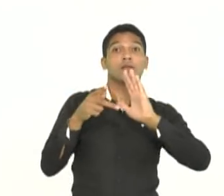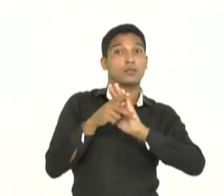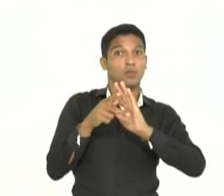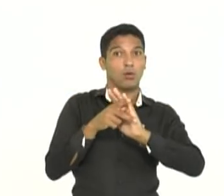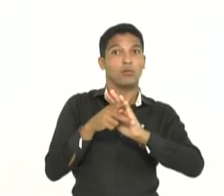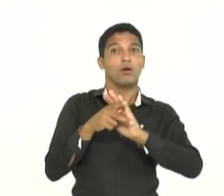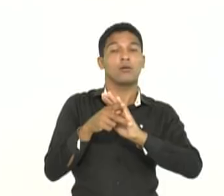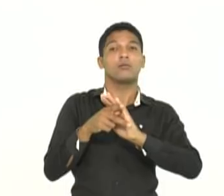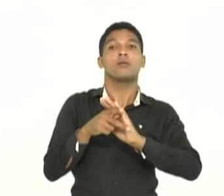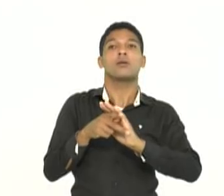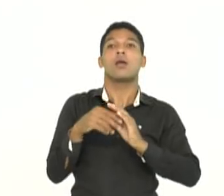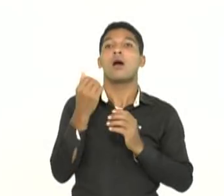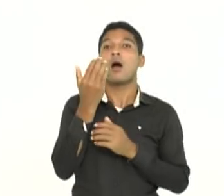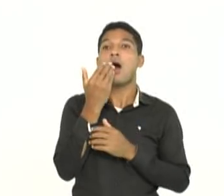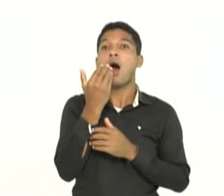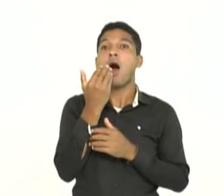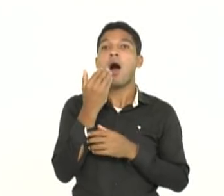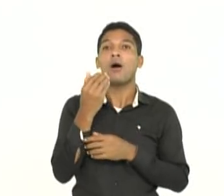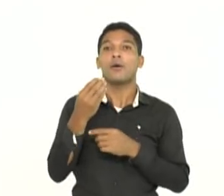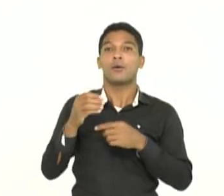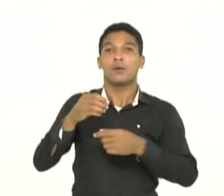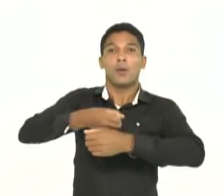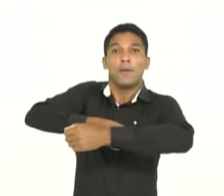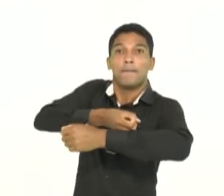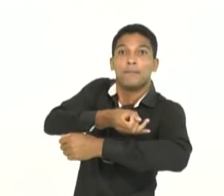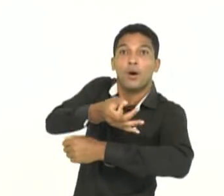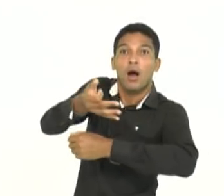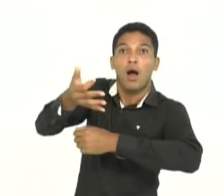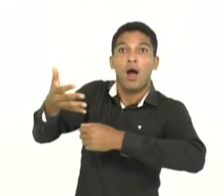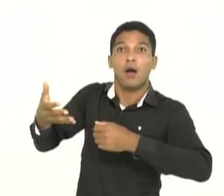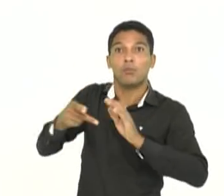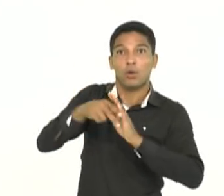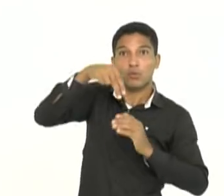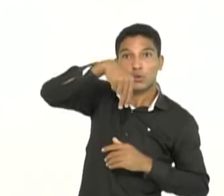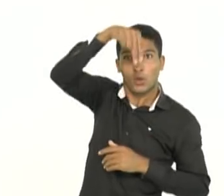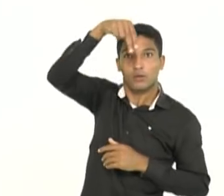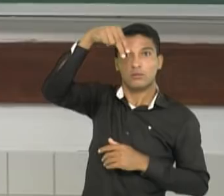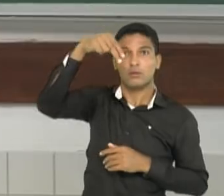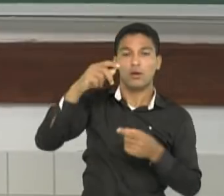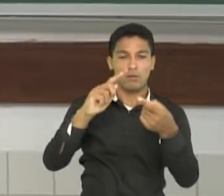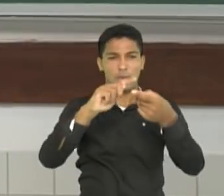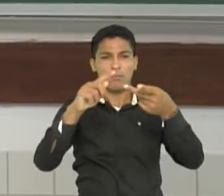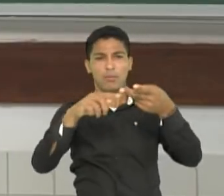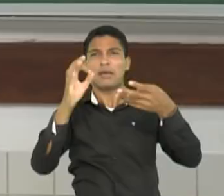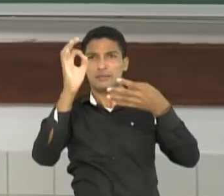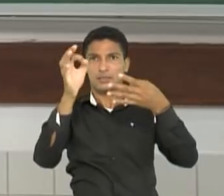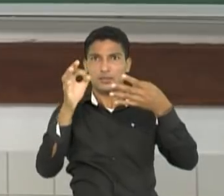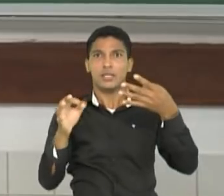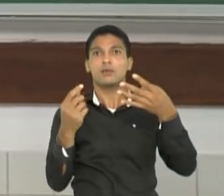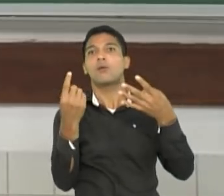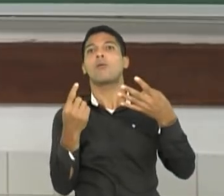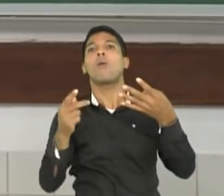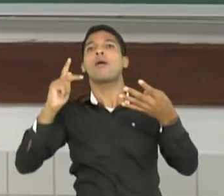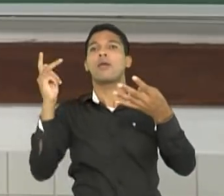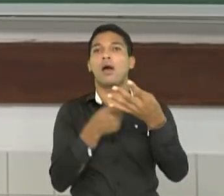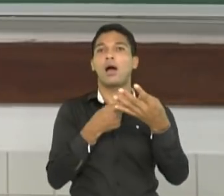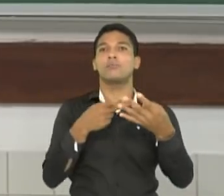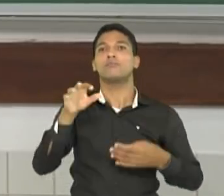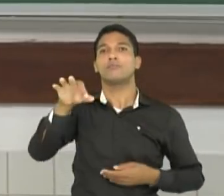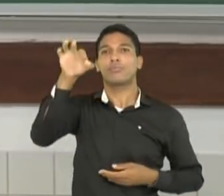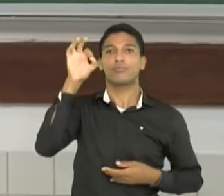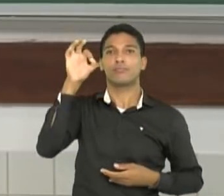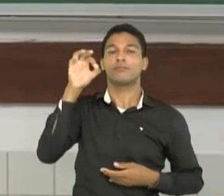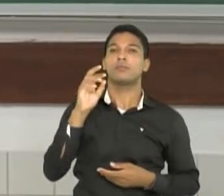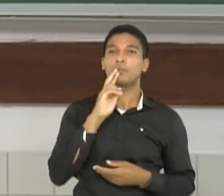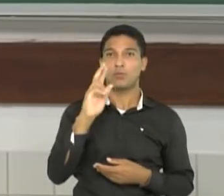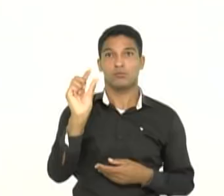alimentos da região norte, estão corretas todas as alternativas, exceto qual? Qual delas não está correta? Anotem lá, respondam, a gente